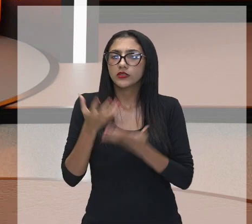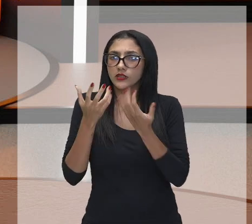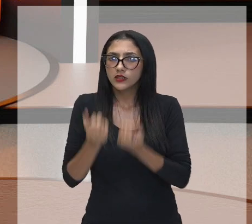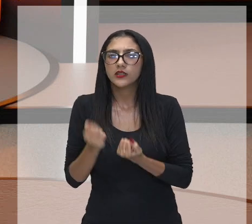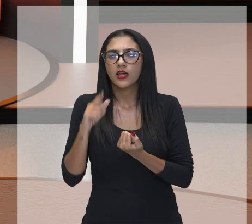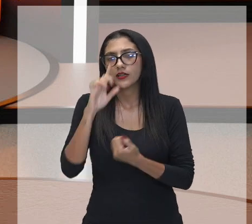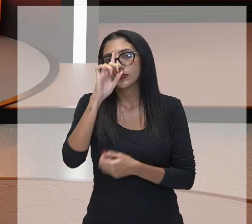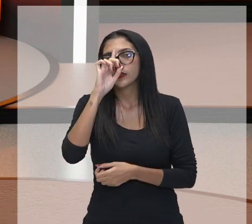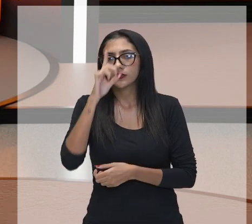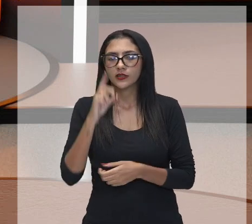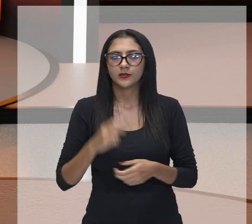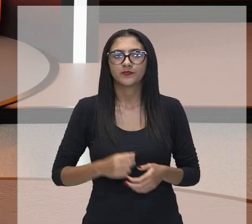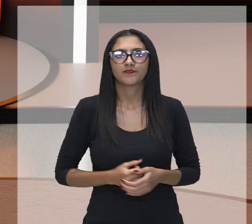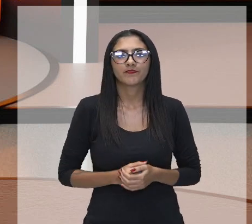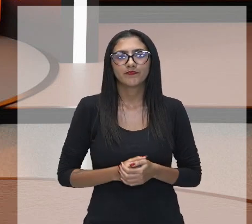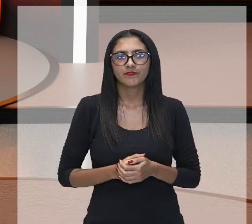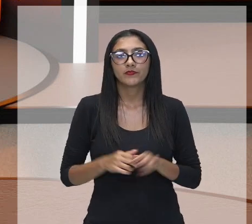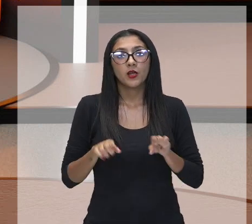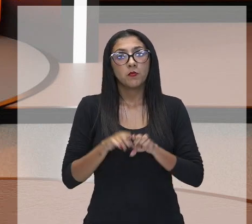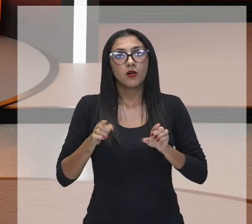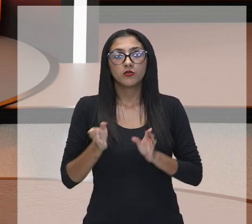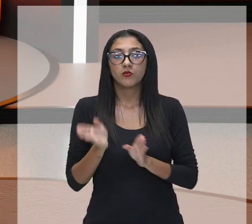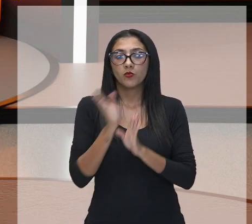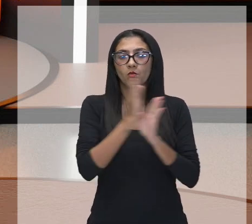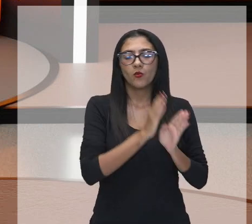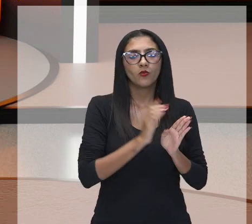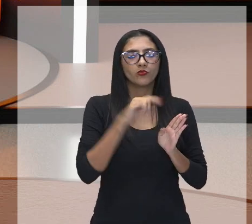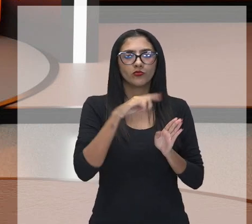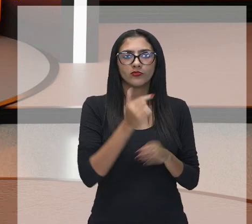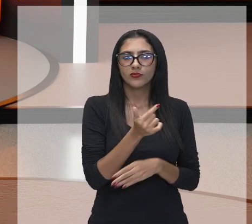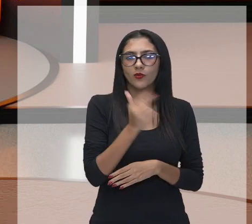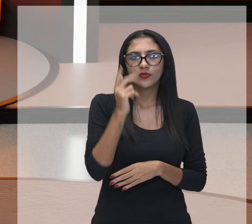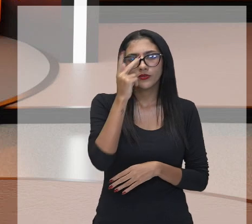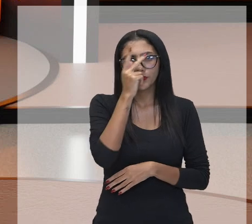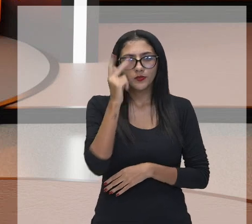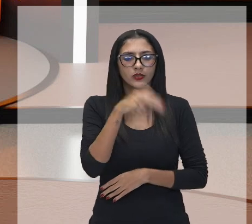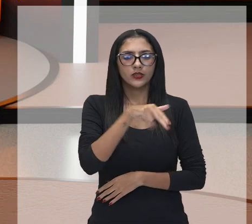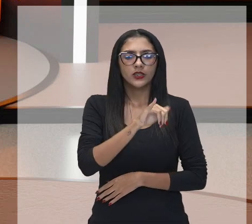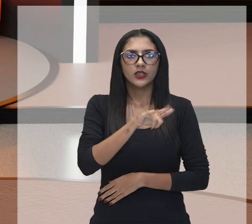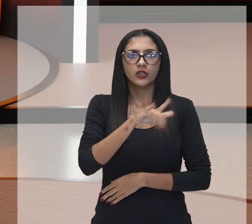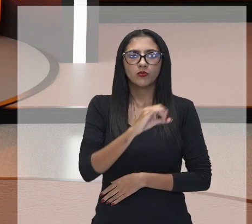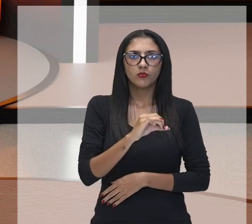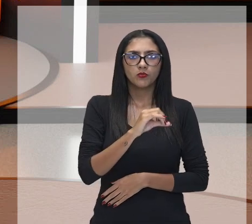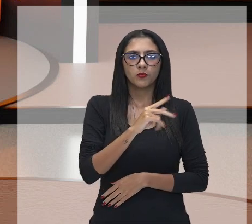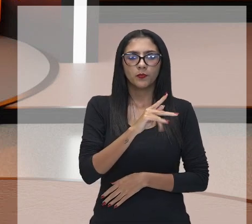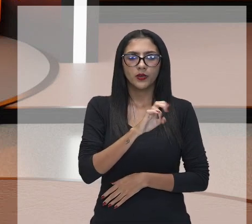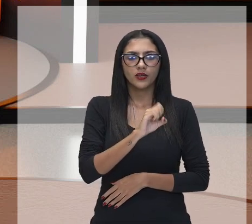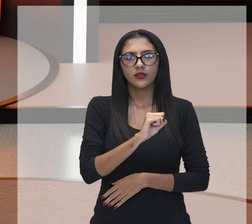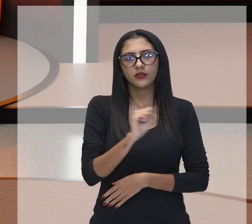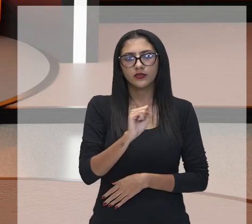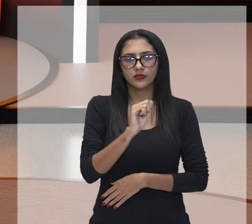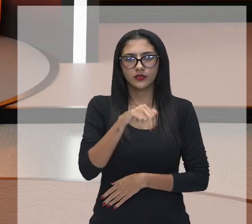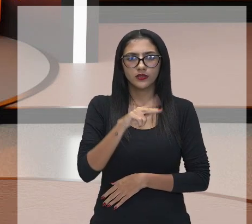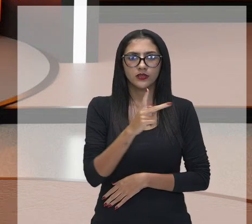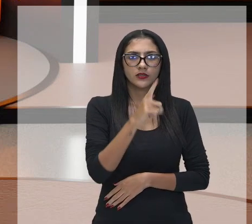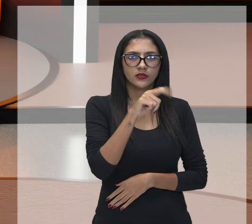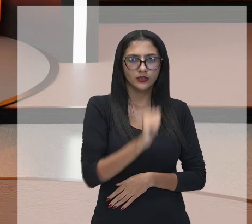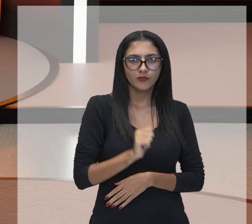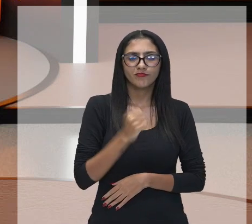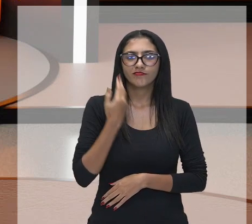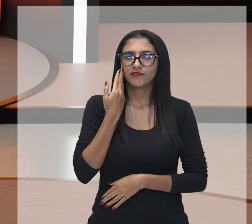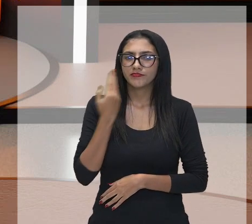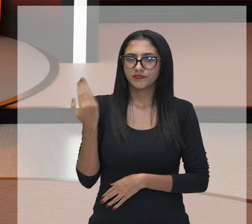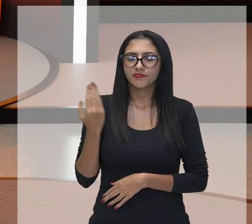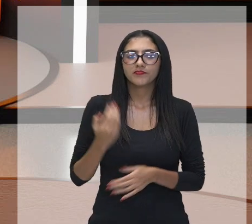Em contrapartida, na sua oposição, tínhamos ali Nilo Peçanha. Né? Quem era Nilo Peçanha? Ele